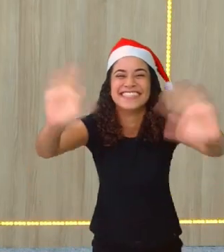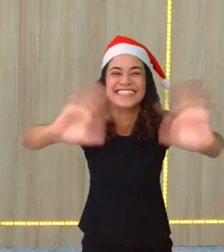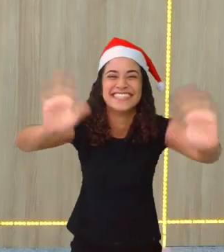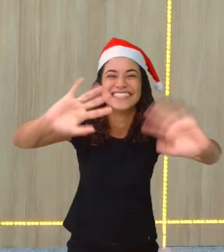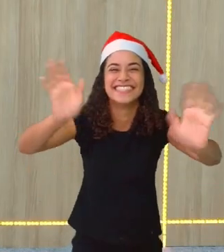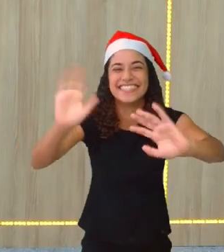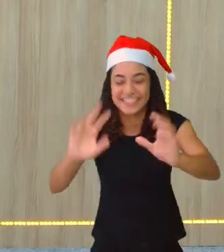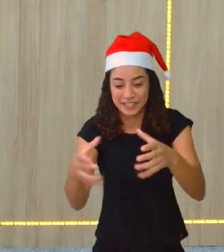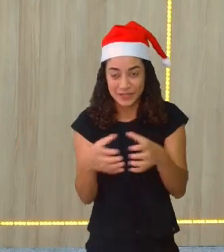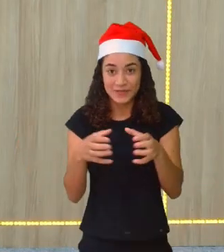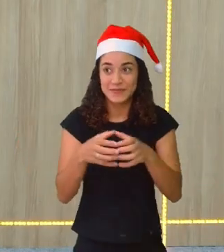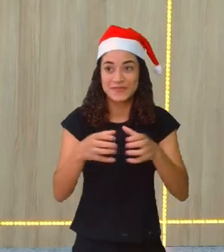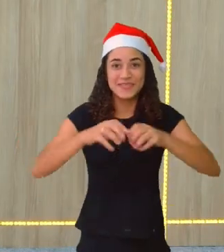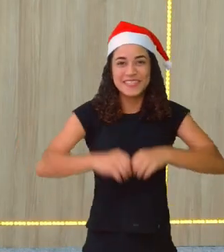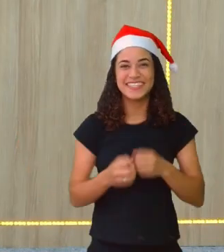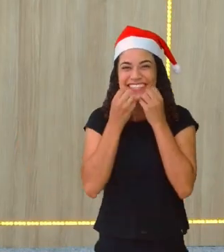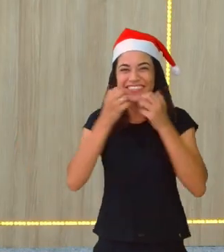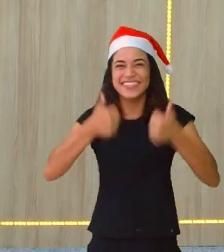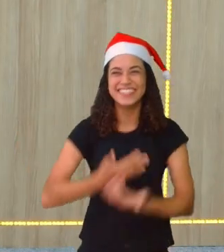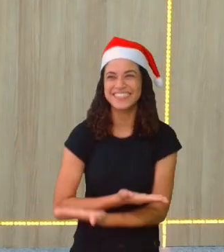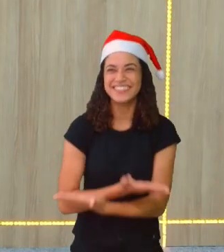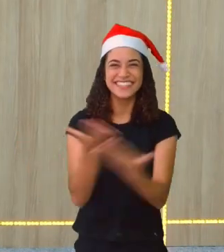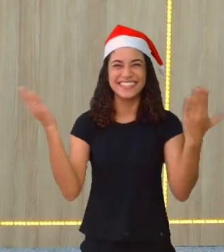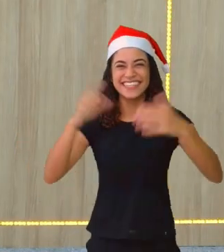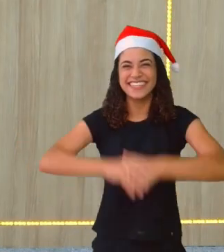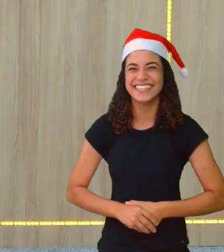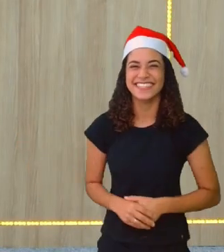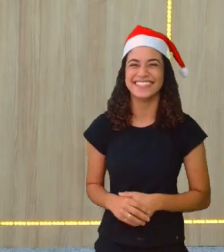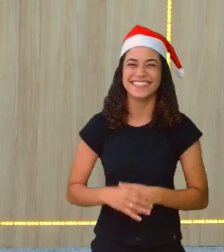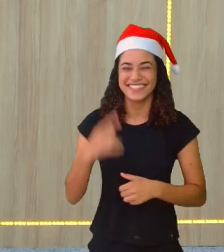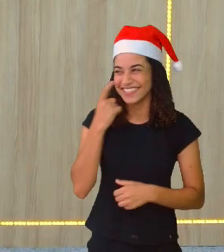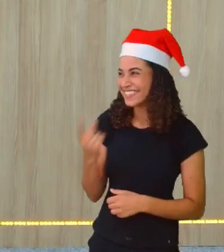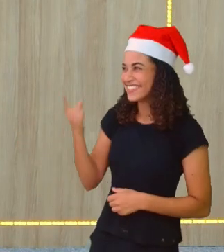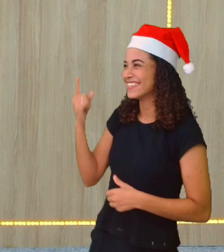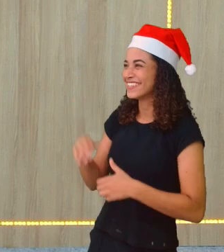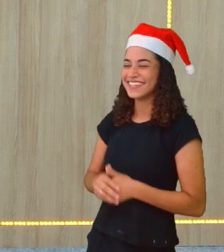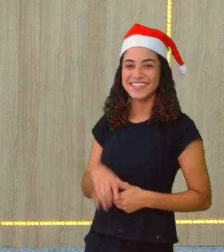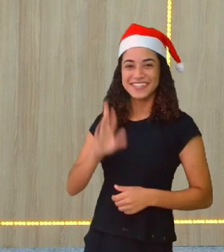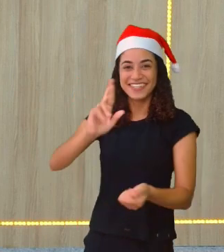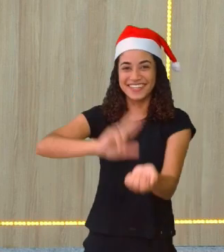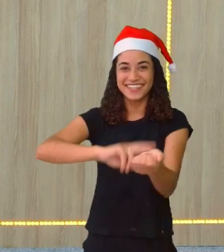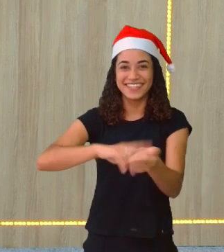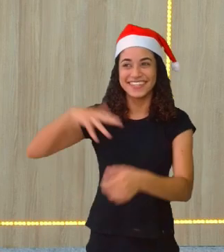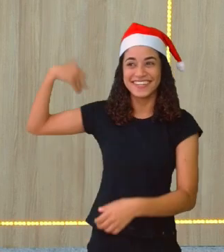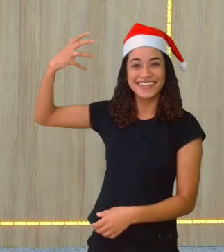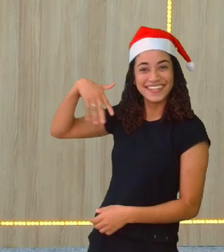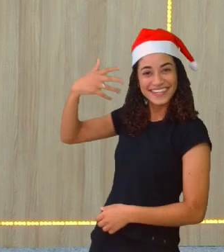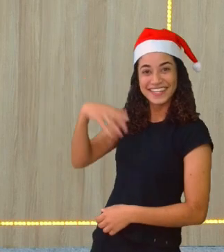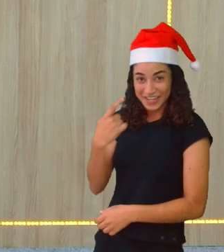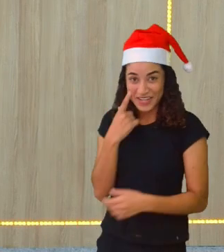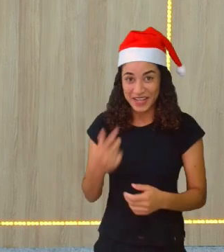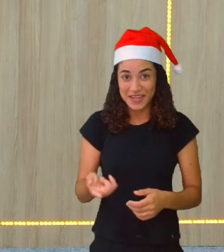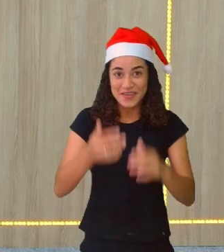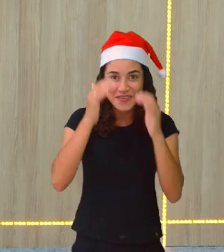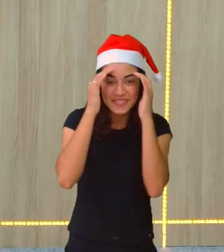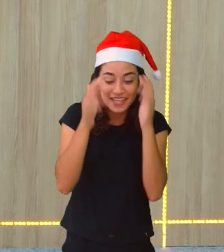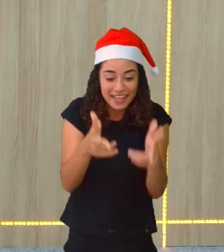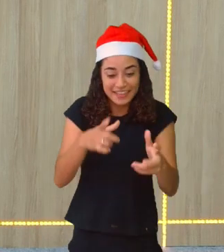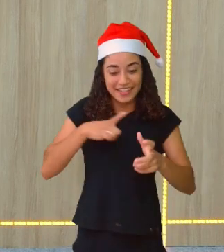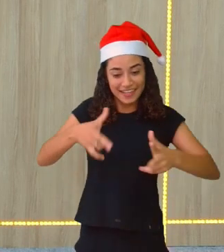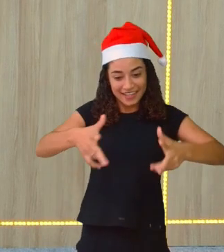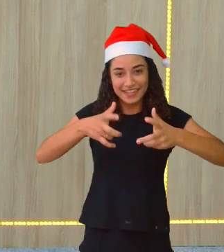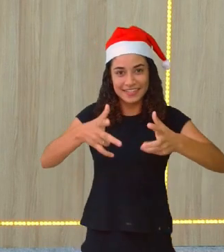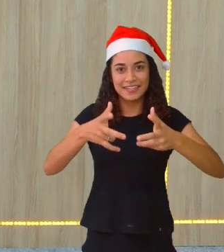Olá, pessoal, tudo bom com vocês? Olha, já o ritmo. Escuta aí o ritmo de